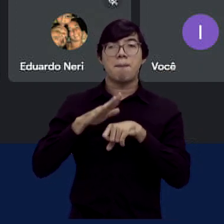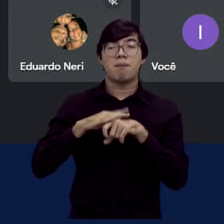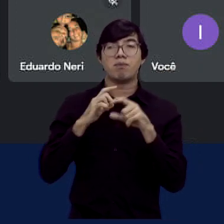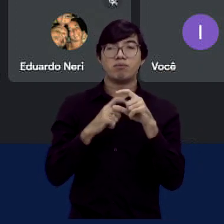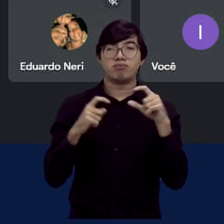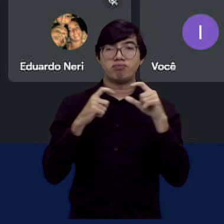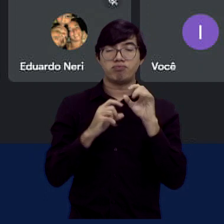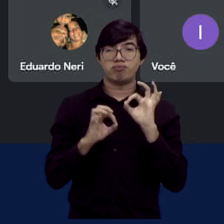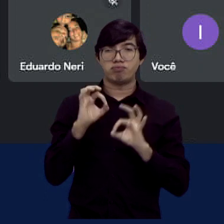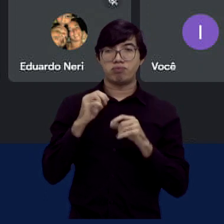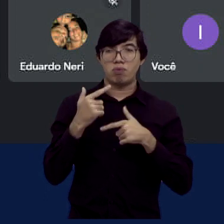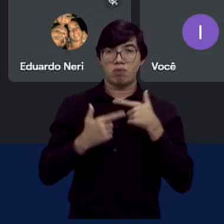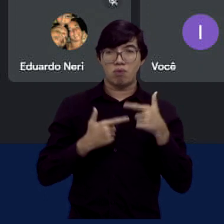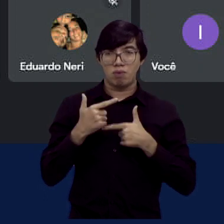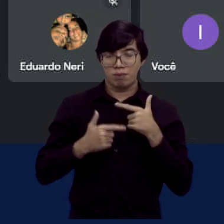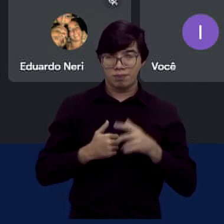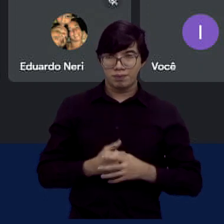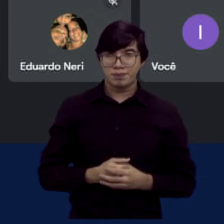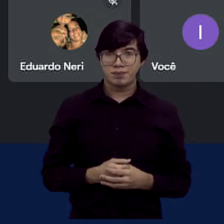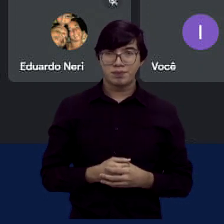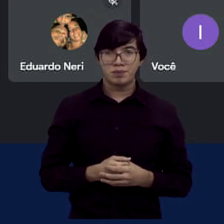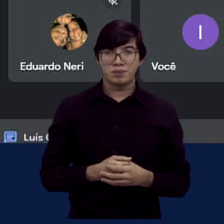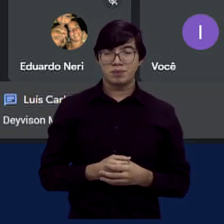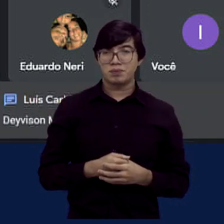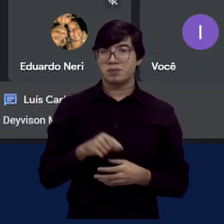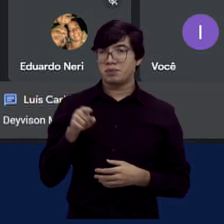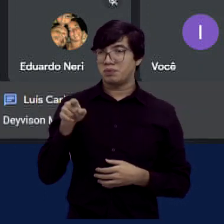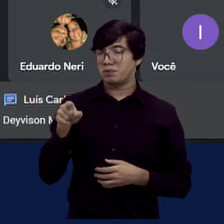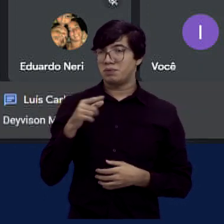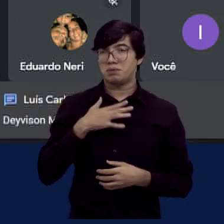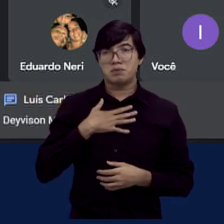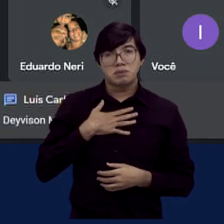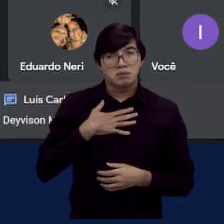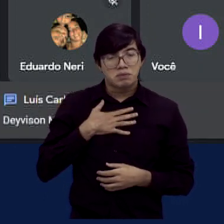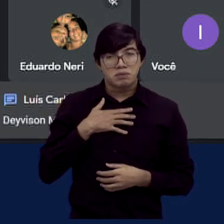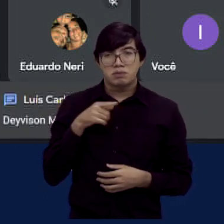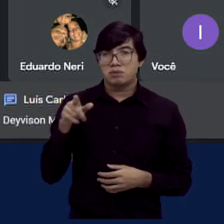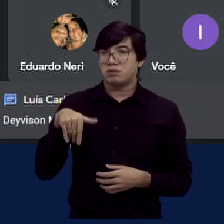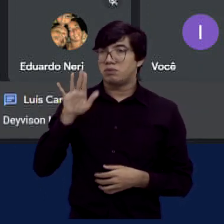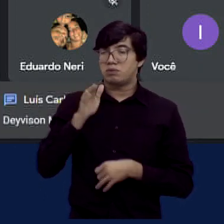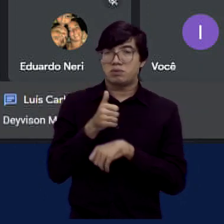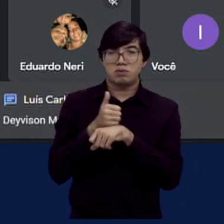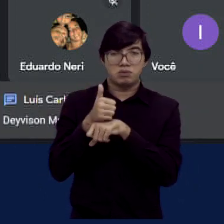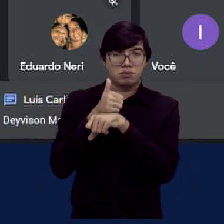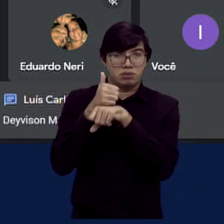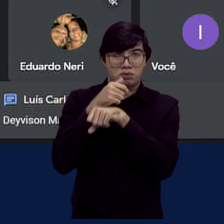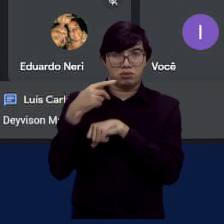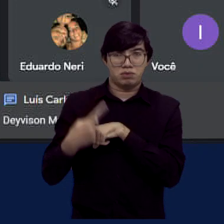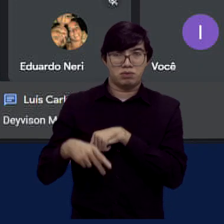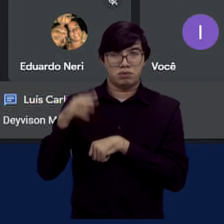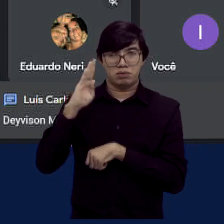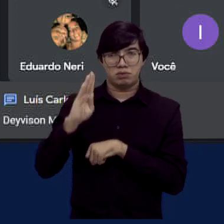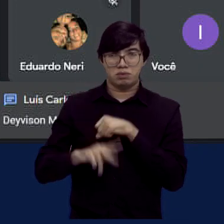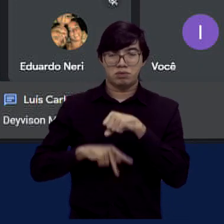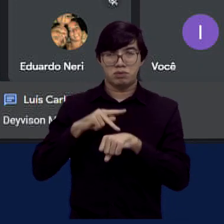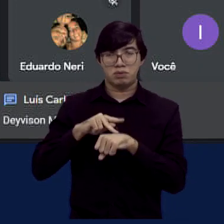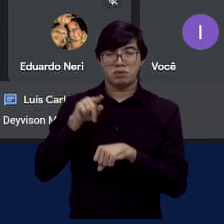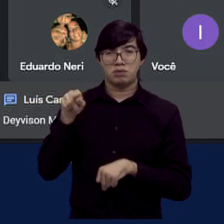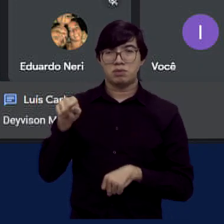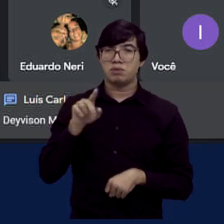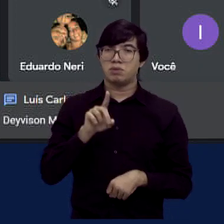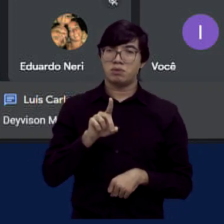Trabalhou comigo em Lâmina Azulada. Para mim, ele é um dos melhores letristas atualmente do mercado brasileiro. Ele é o melhor. O Davidson